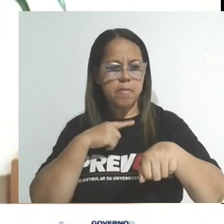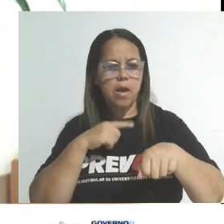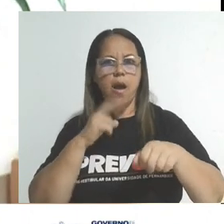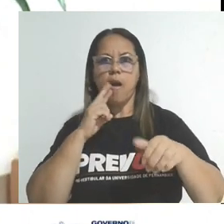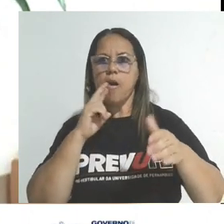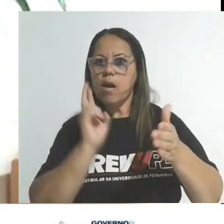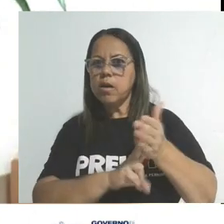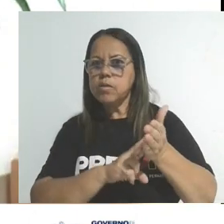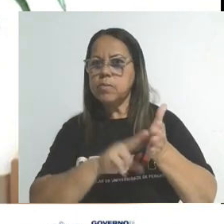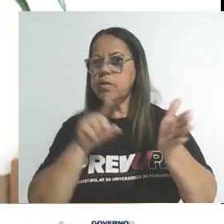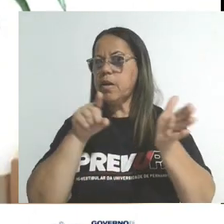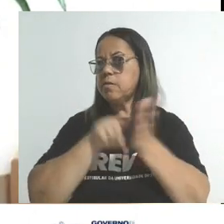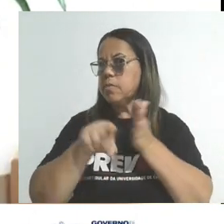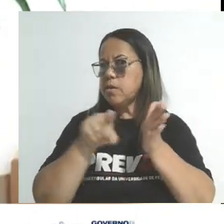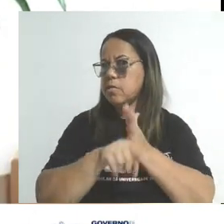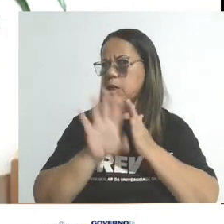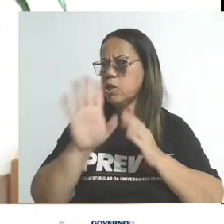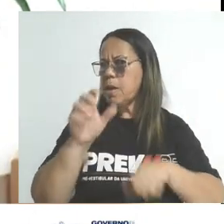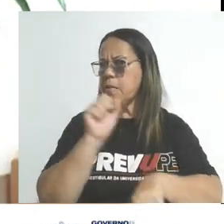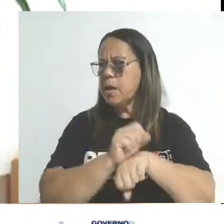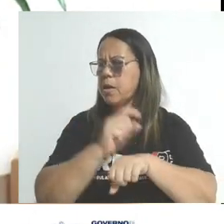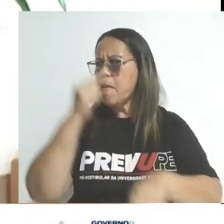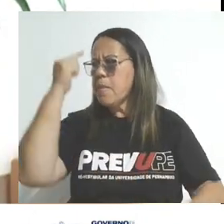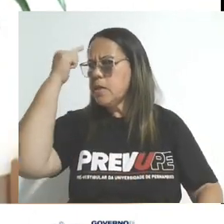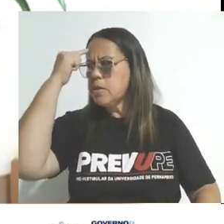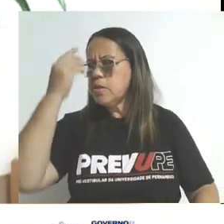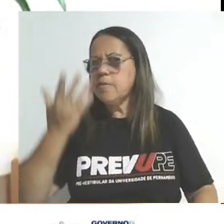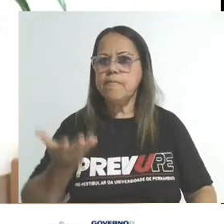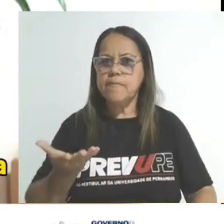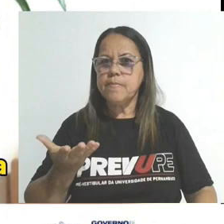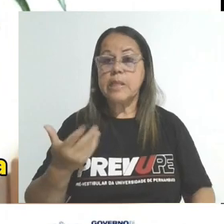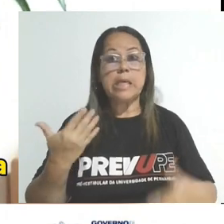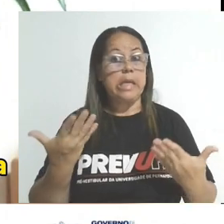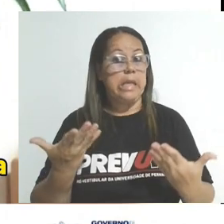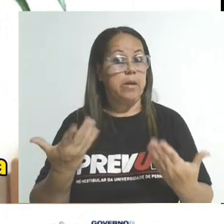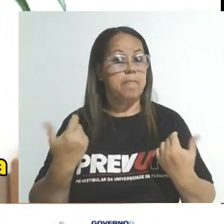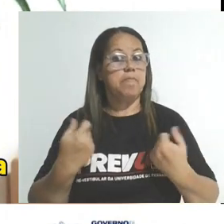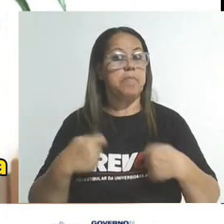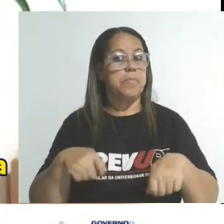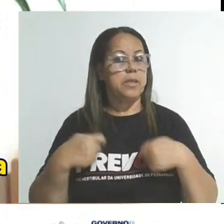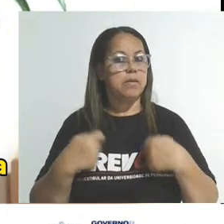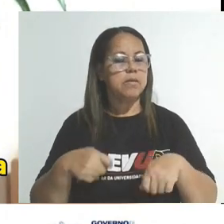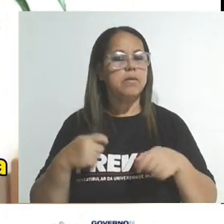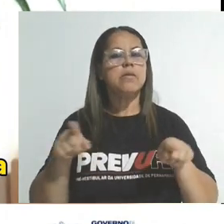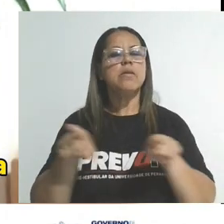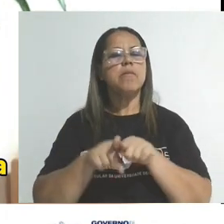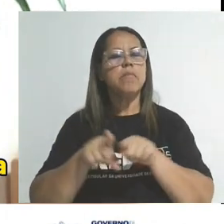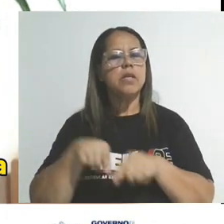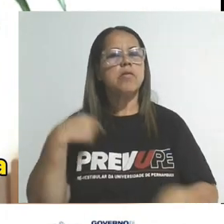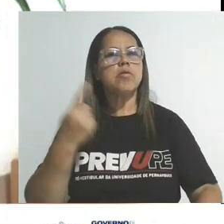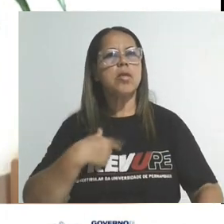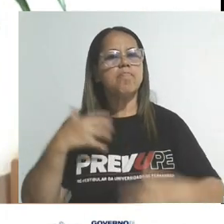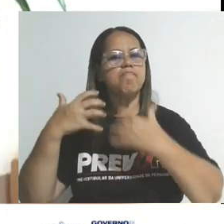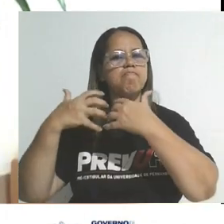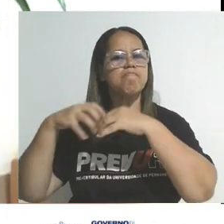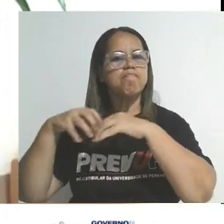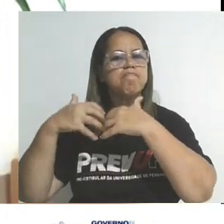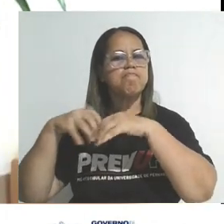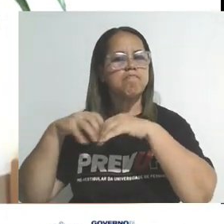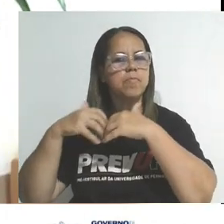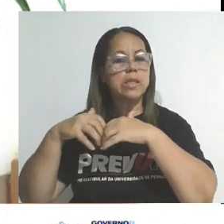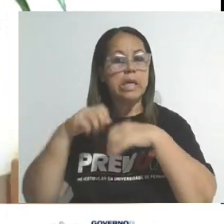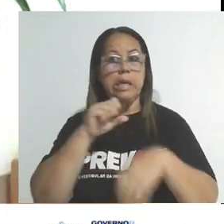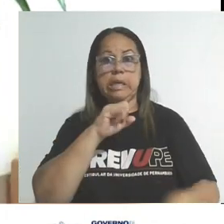poder fazer as suas determinadas questões. Você já parou sobre isso? Pronto, então é necessário que a gente também reflita sobre esse